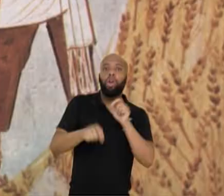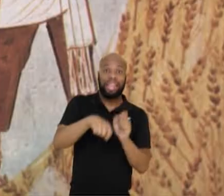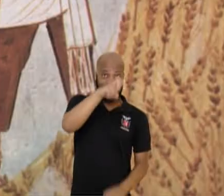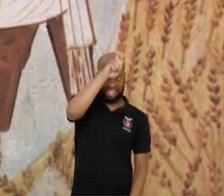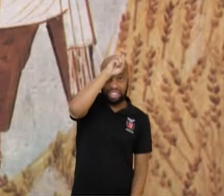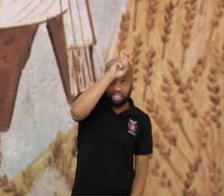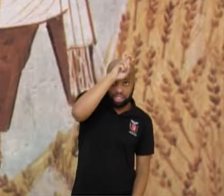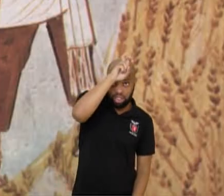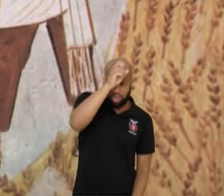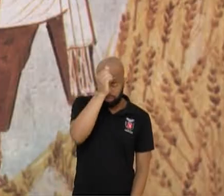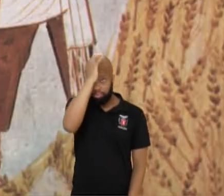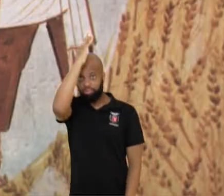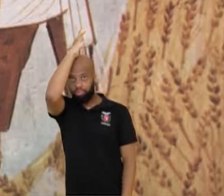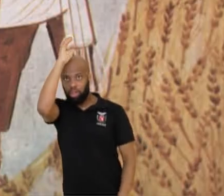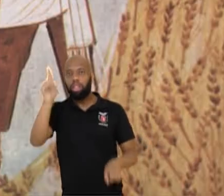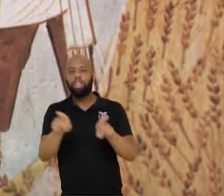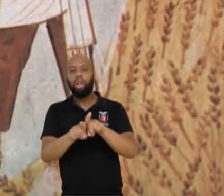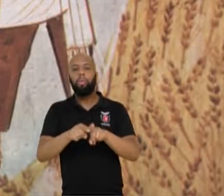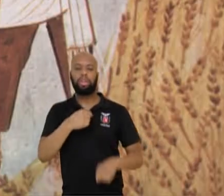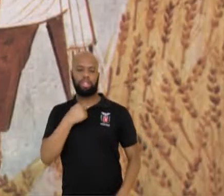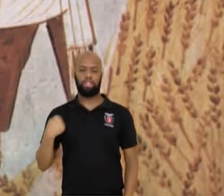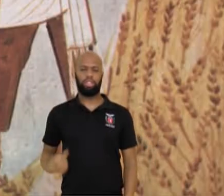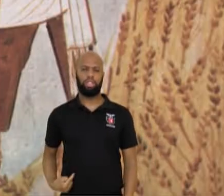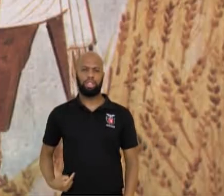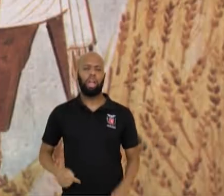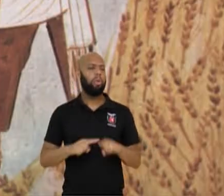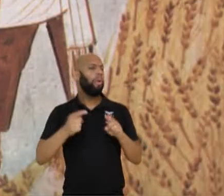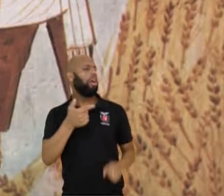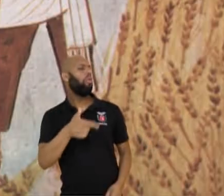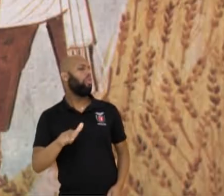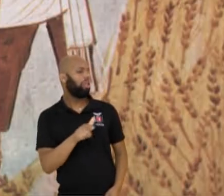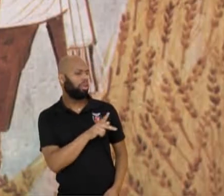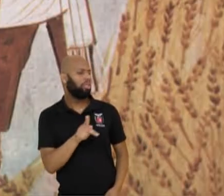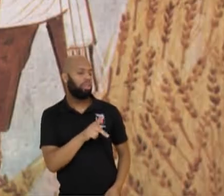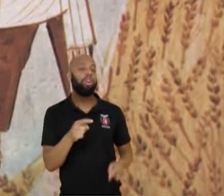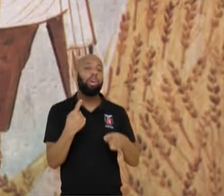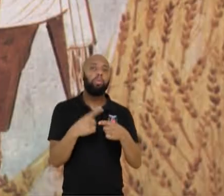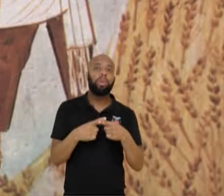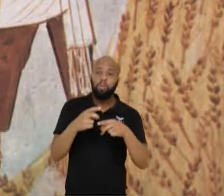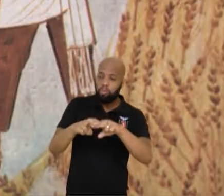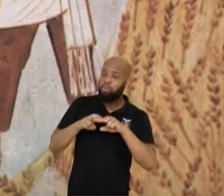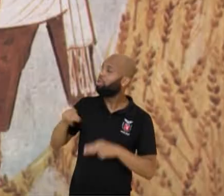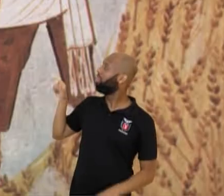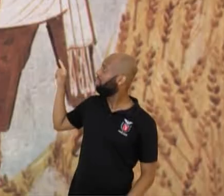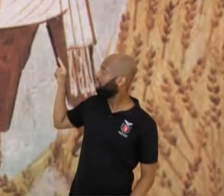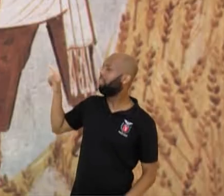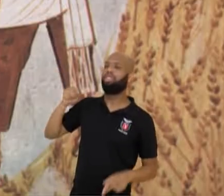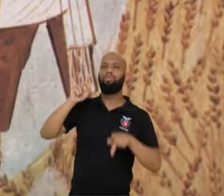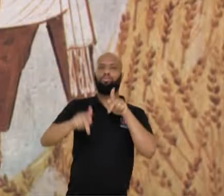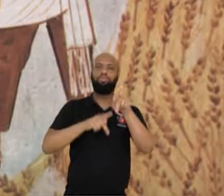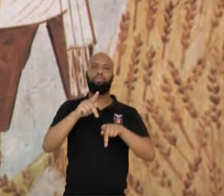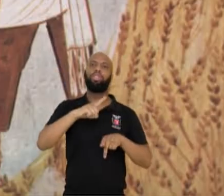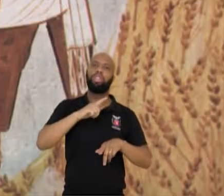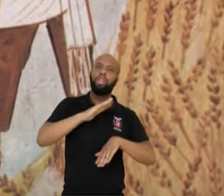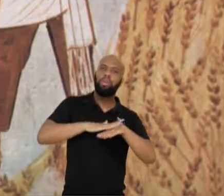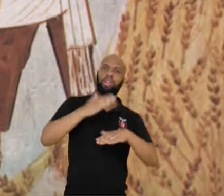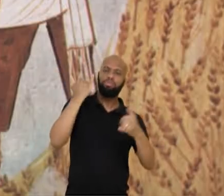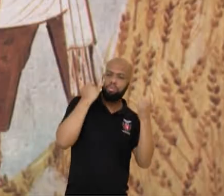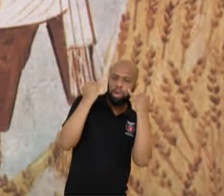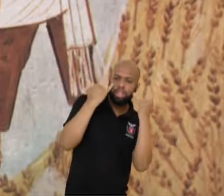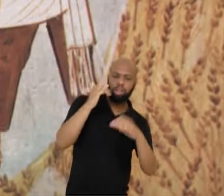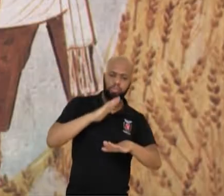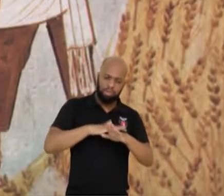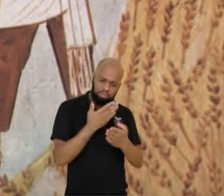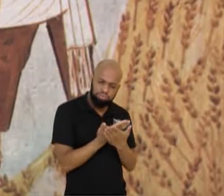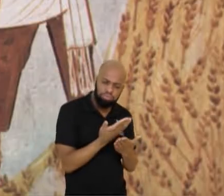e na chinesa. Por que não nas outras? Porque são dessas civilizações aqui que a gente tem mais dados, que a gente tem mais estudos,